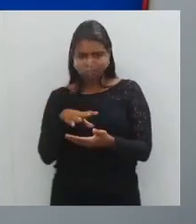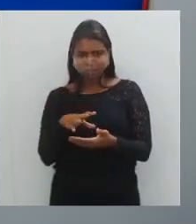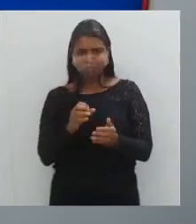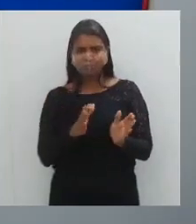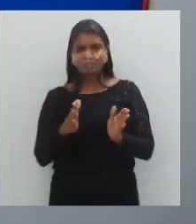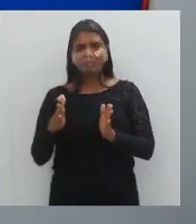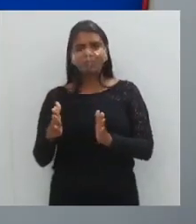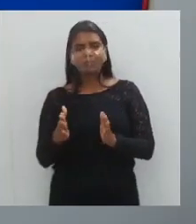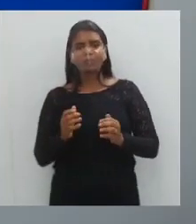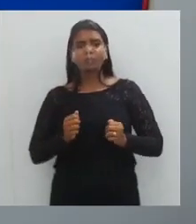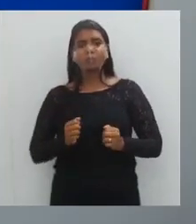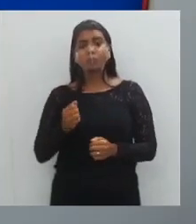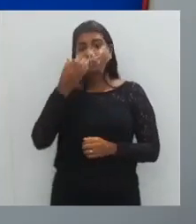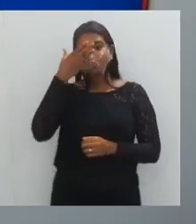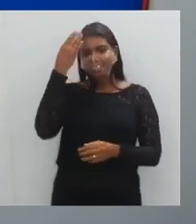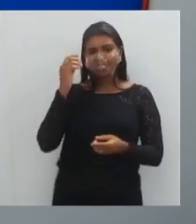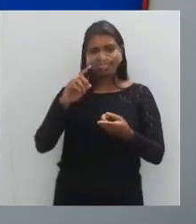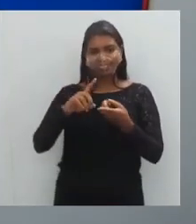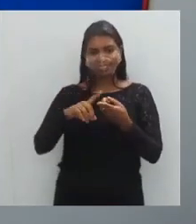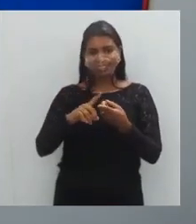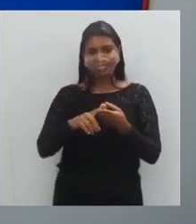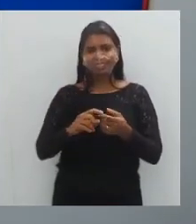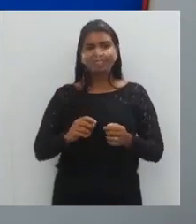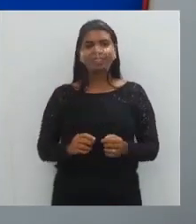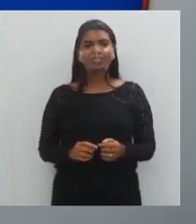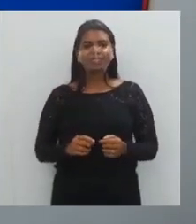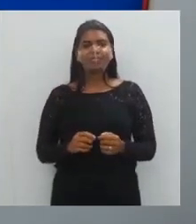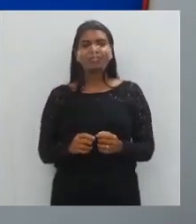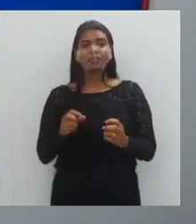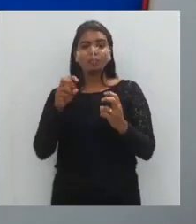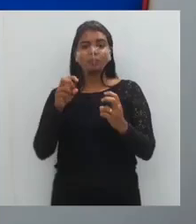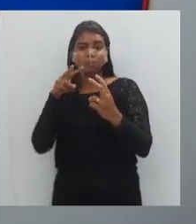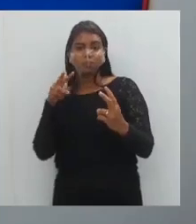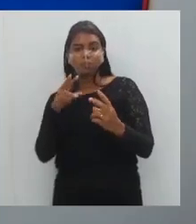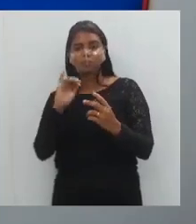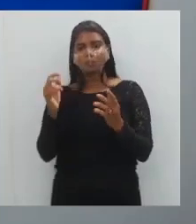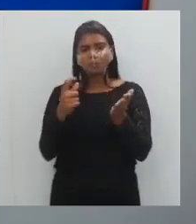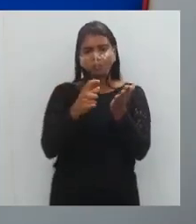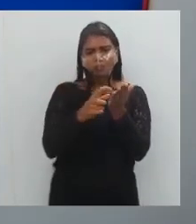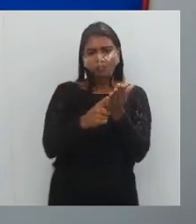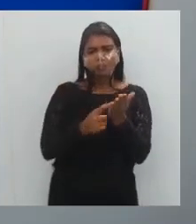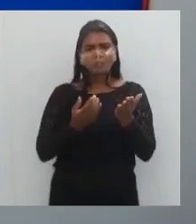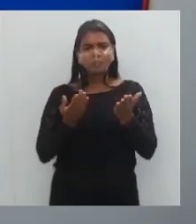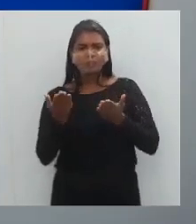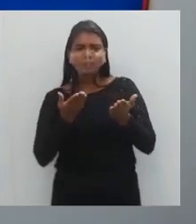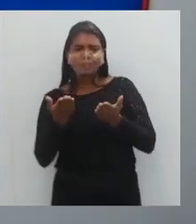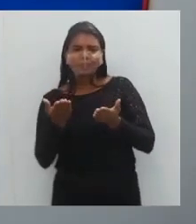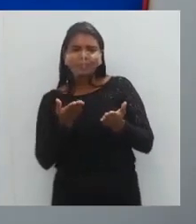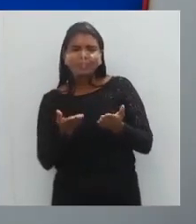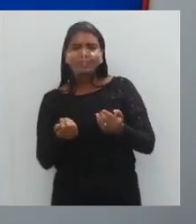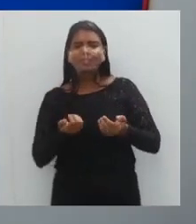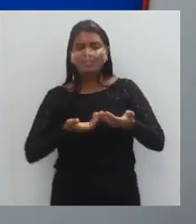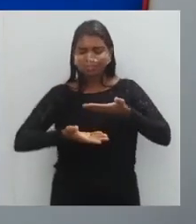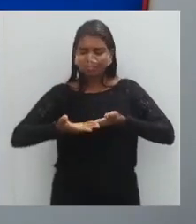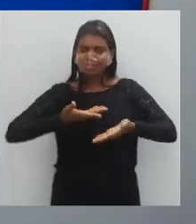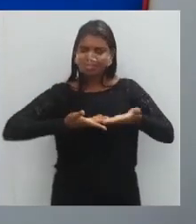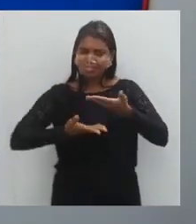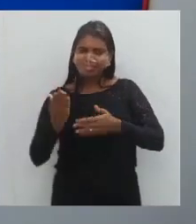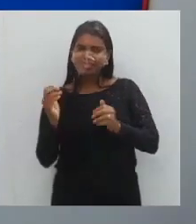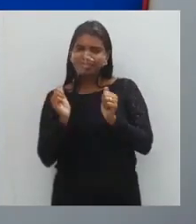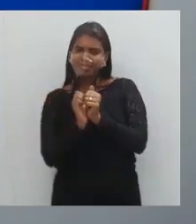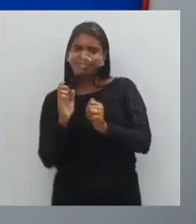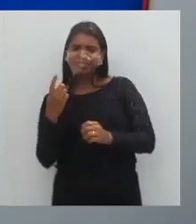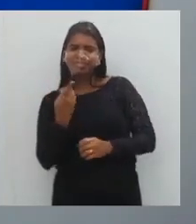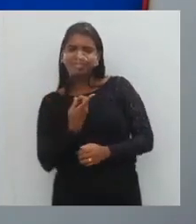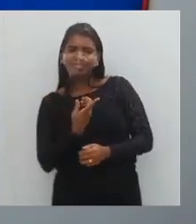E sem esquecer também do Conecta Aí. Baixa o aplicativo, acessa e interaja conosco